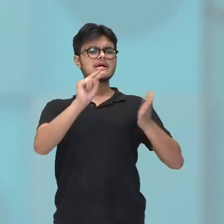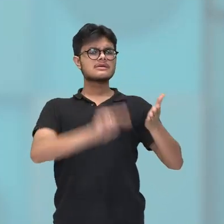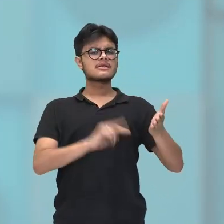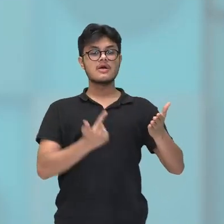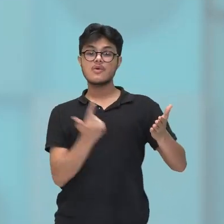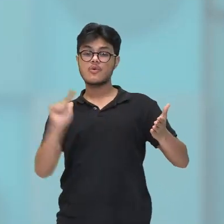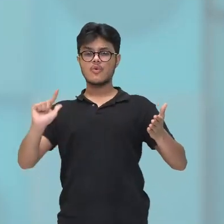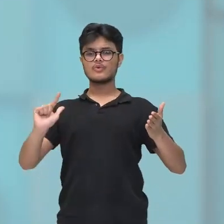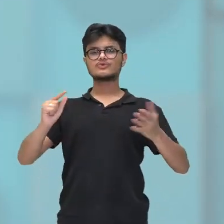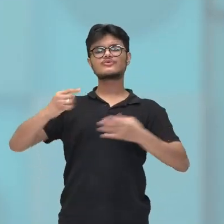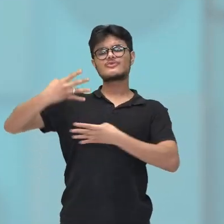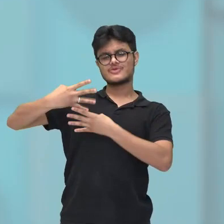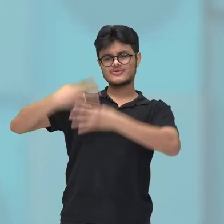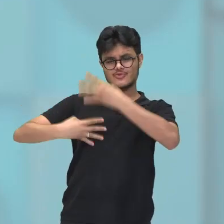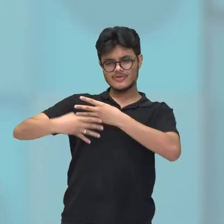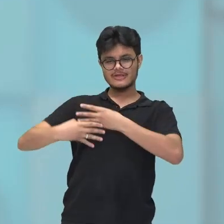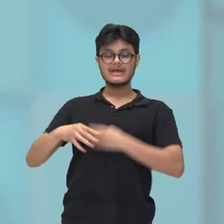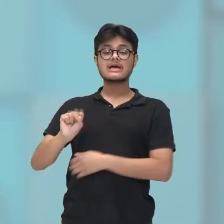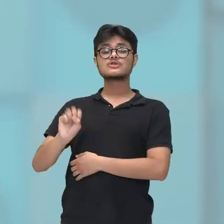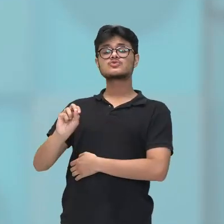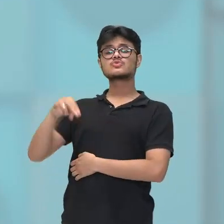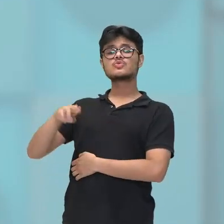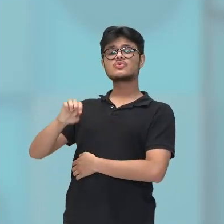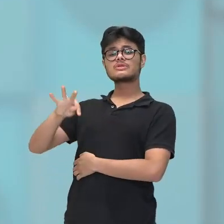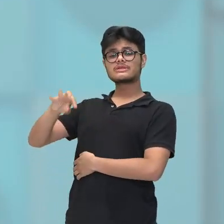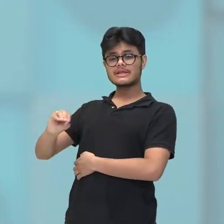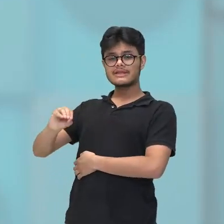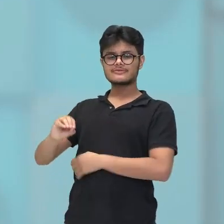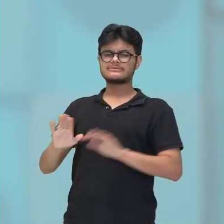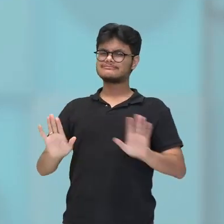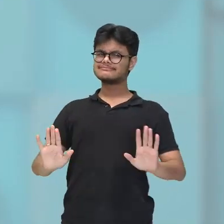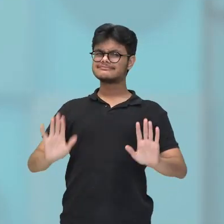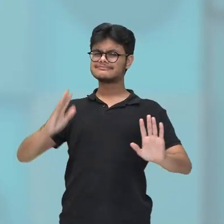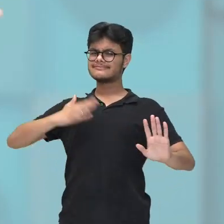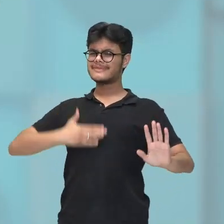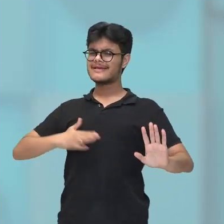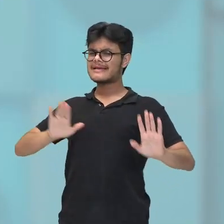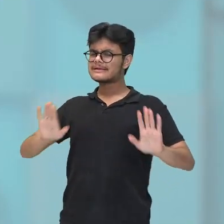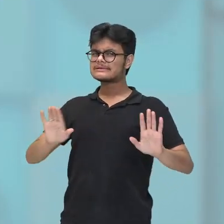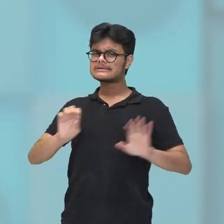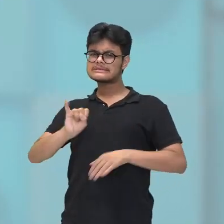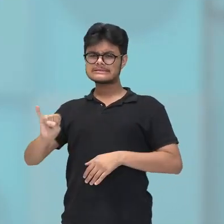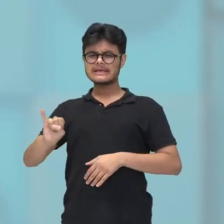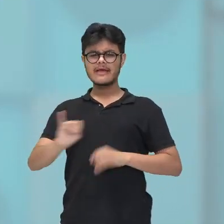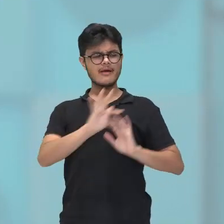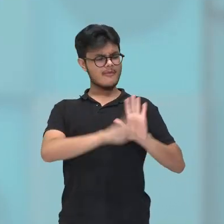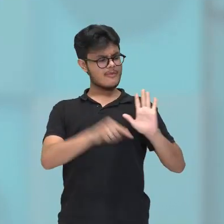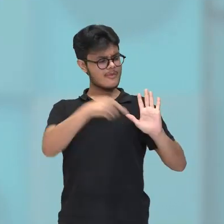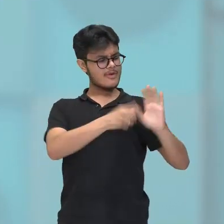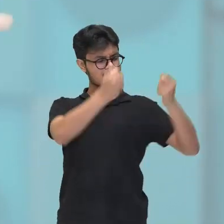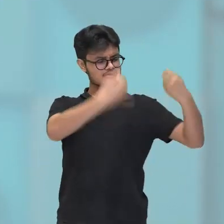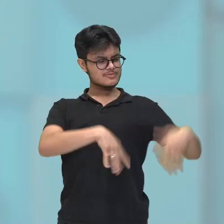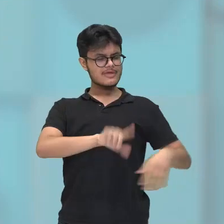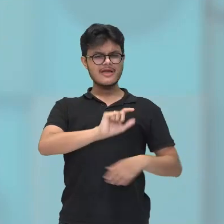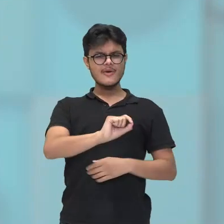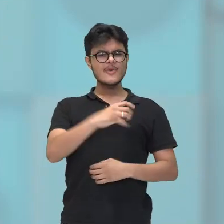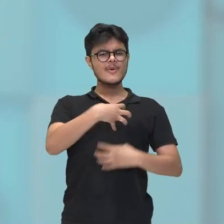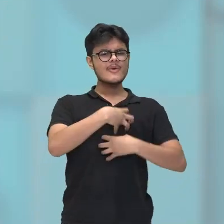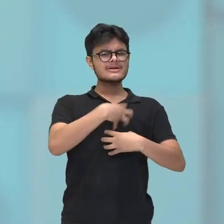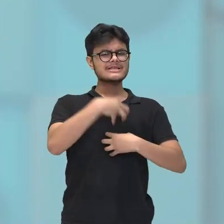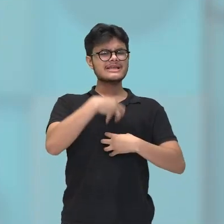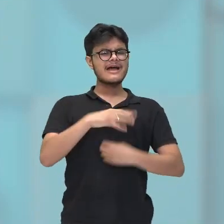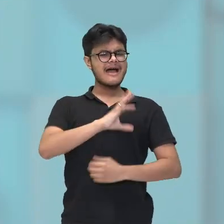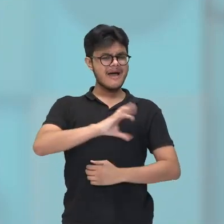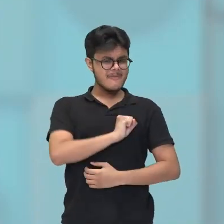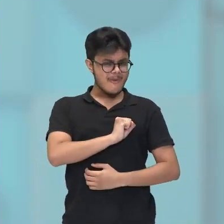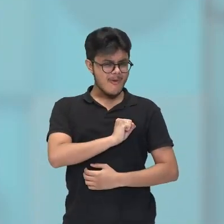outro soneto. E esse soneto é bem inusitado, porque se o primeiro falava sobre o sentimento